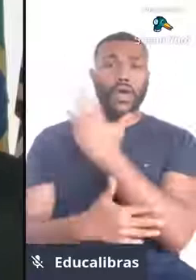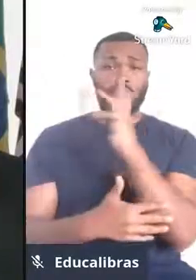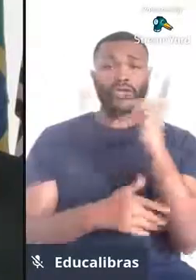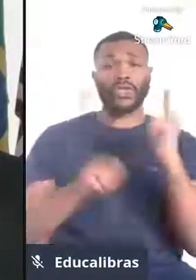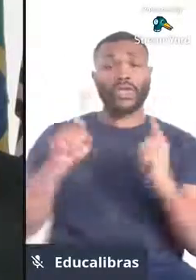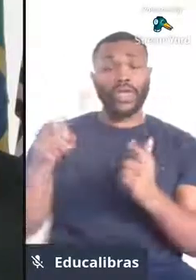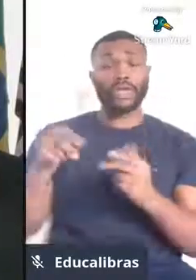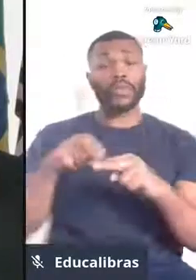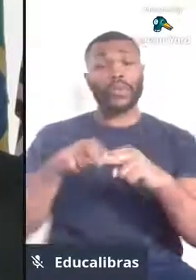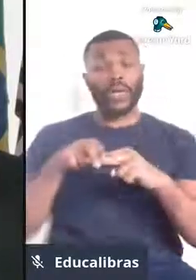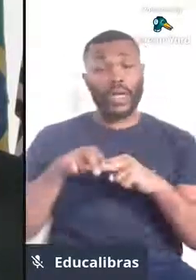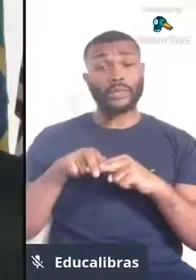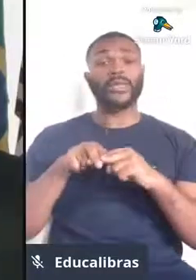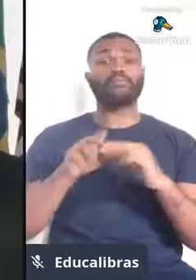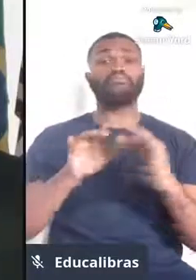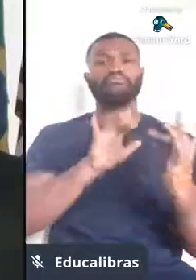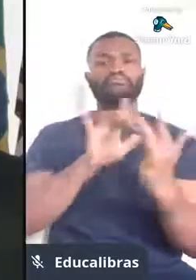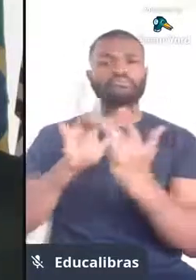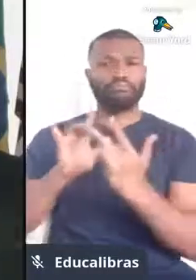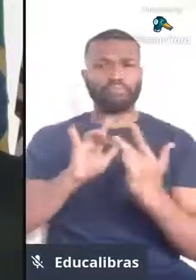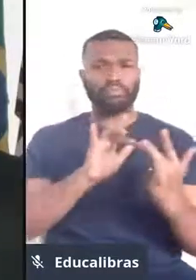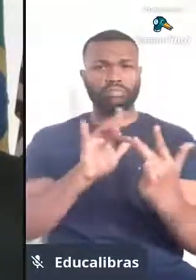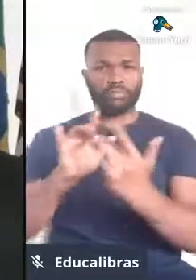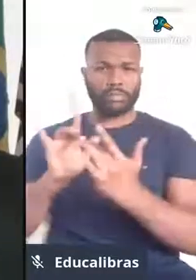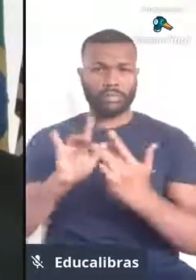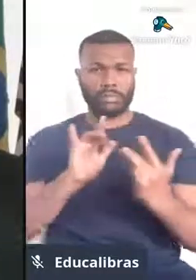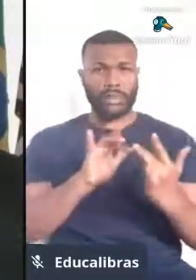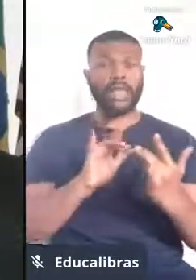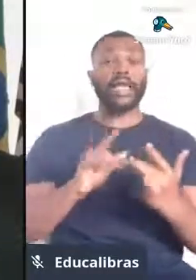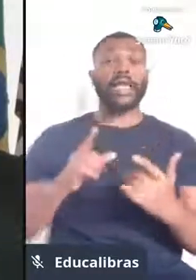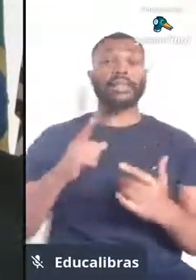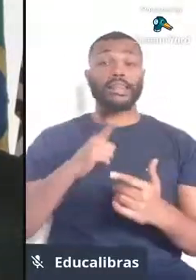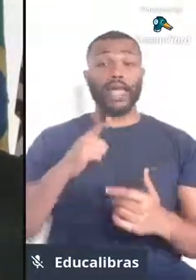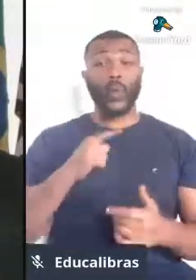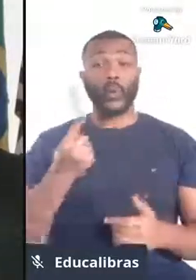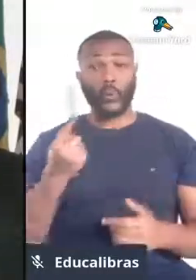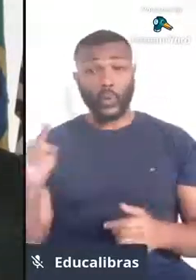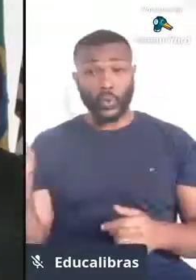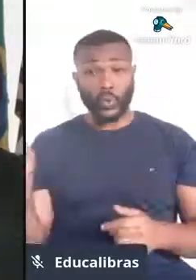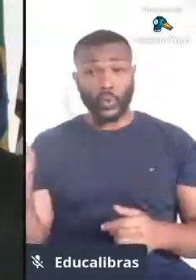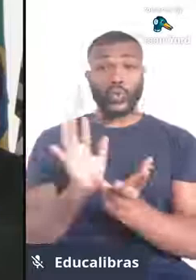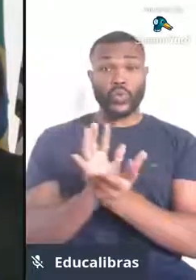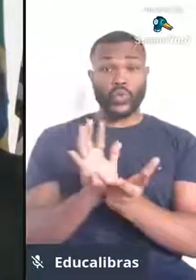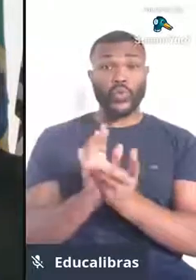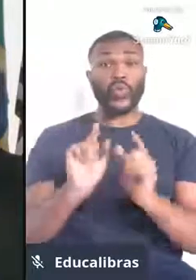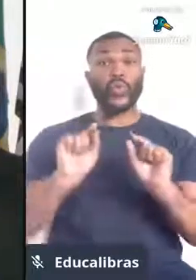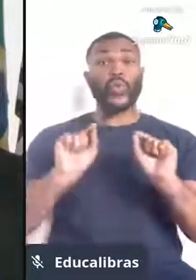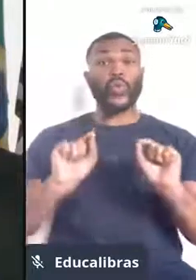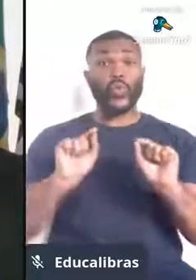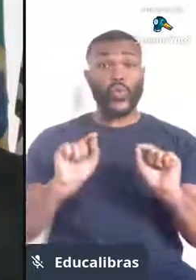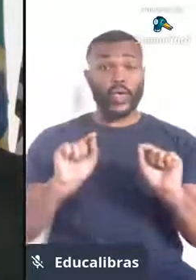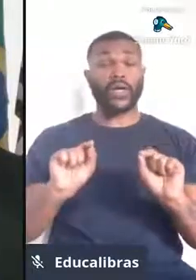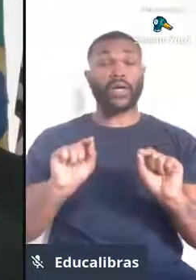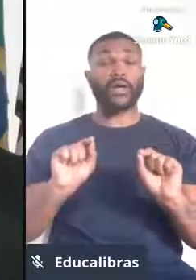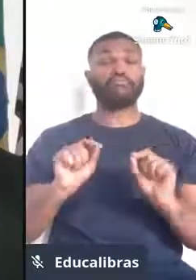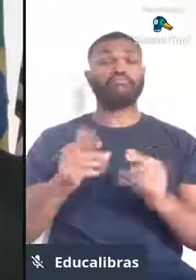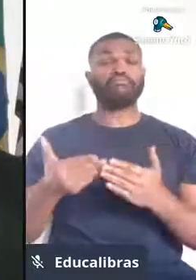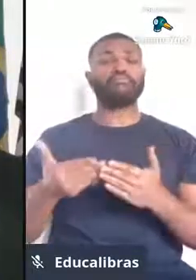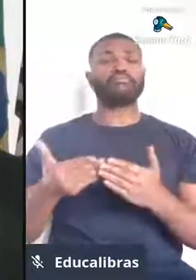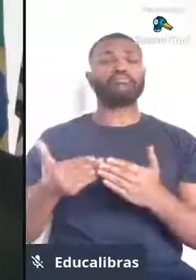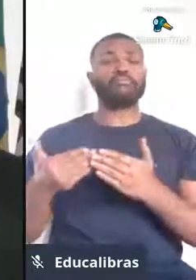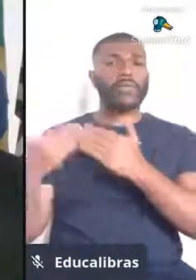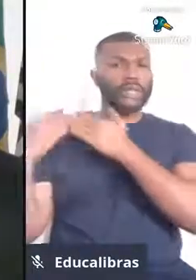de multilaterais. E aí eu tenho um último núcleo aqui dentro, que é o de missões e projetos especiais,